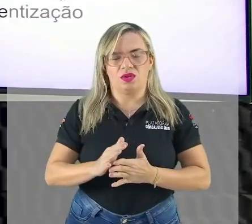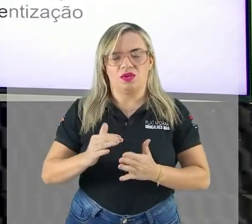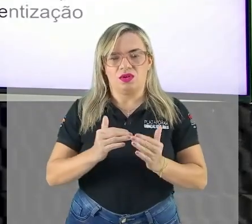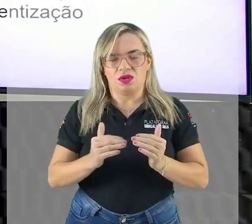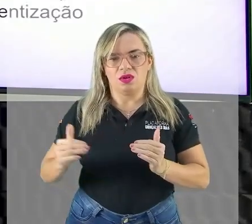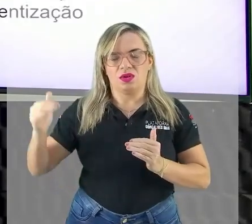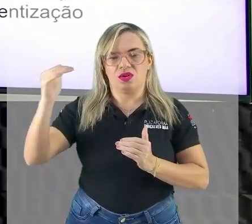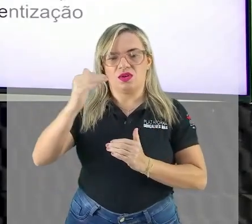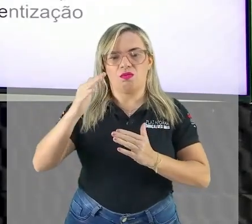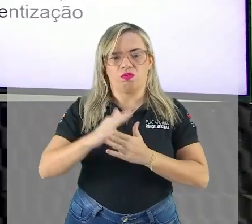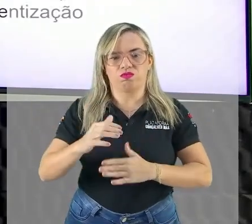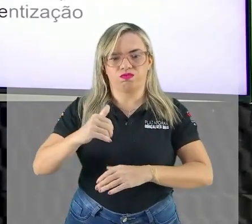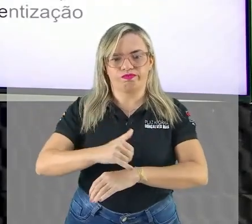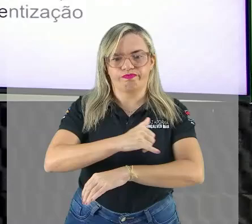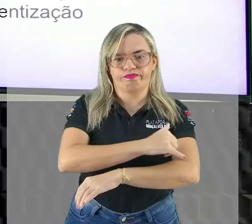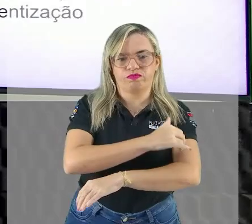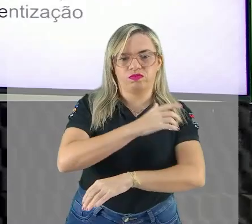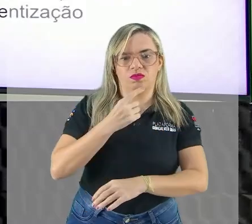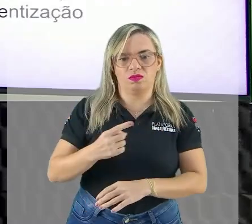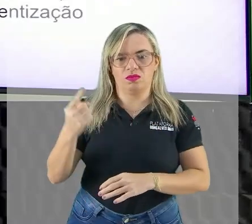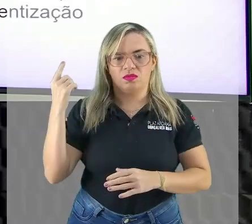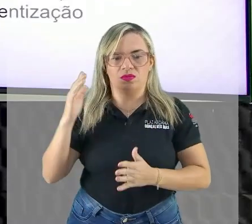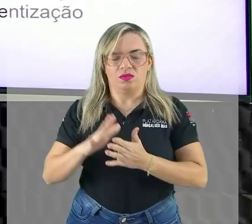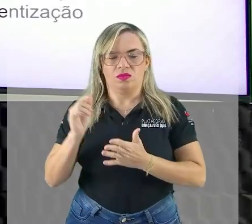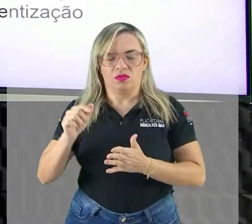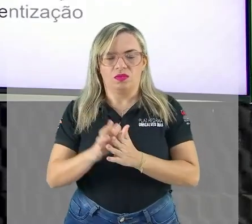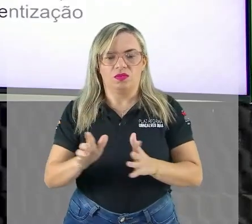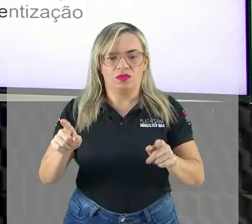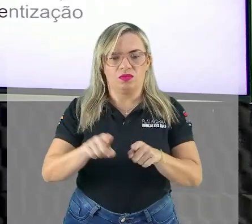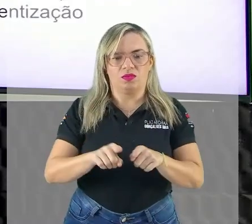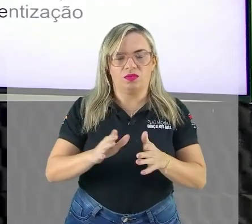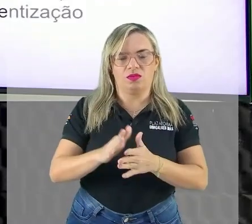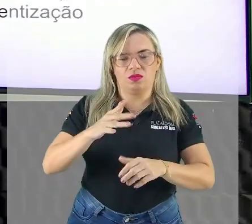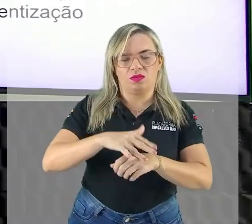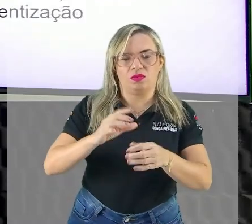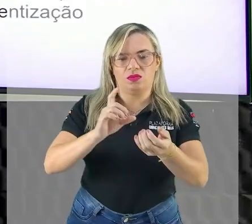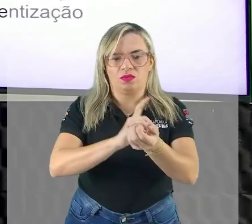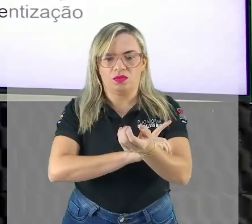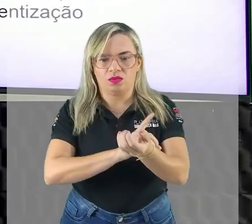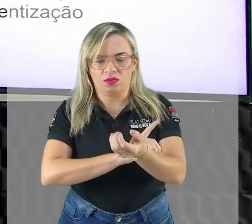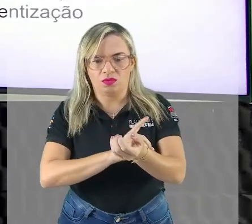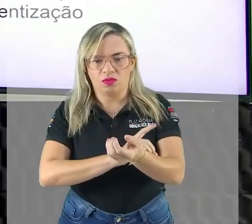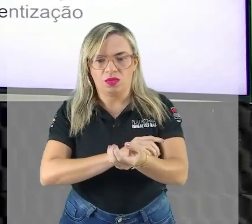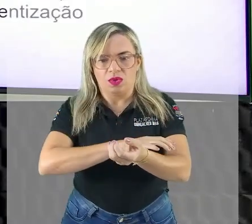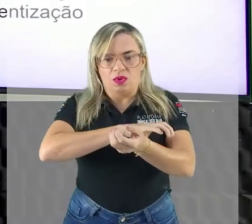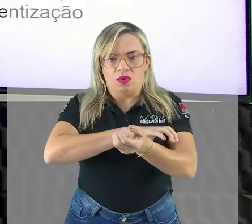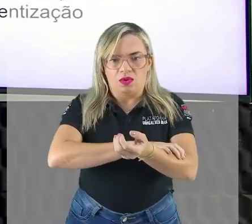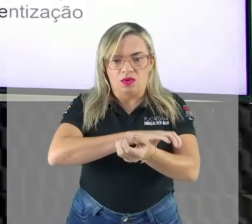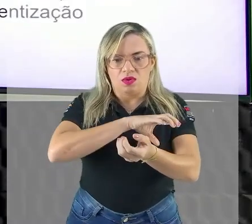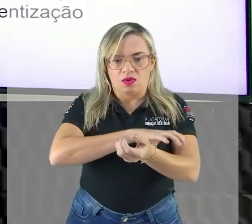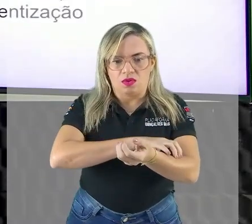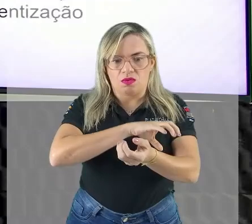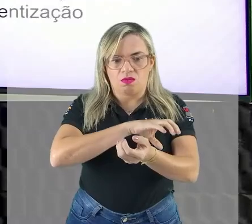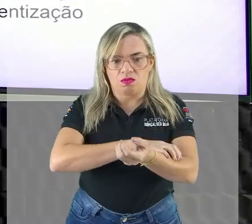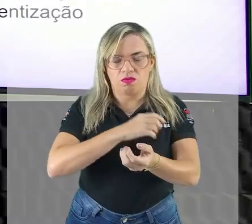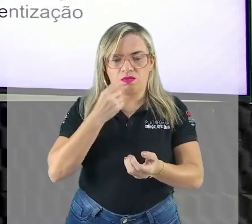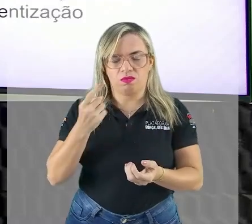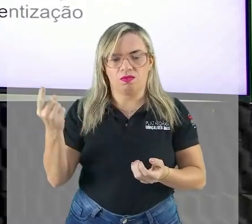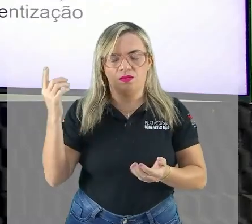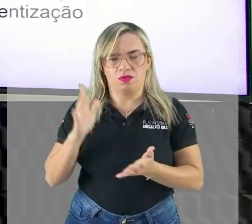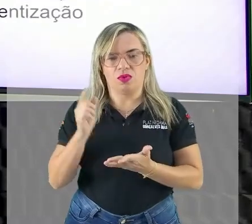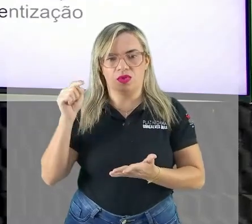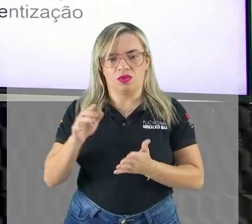de sobrepeso e obesidade, e, paralelamente, de doenças como diabetes e hipertensão arterial.